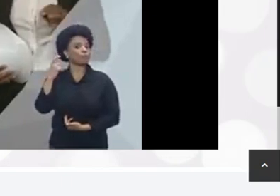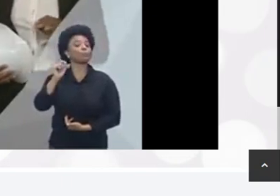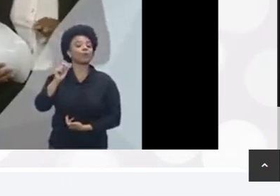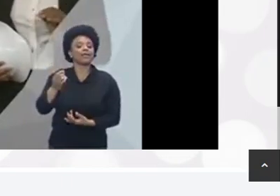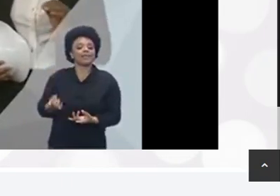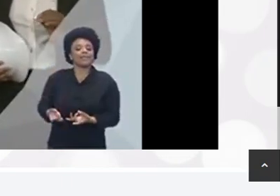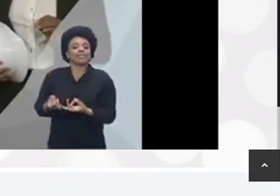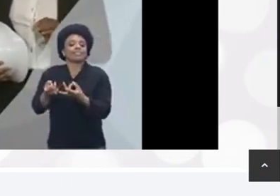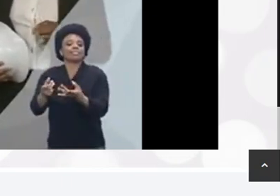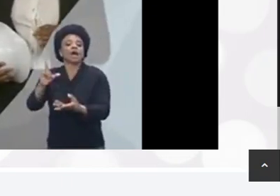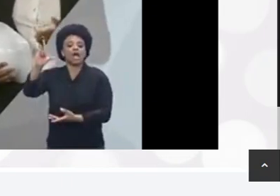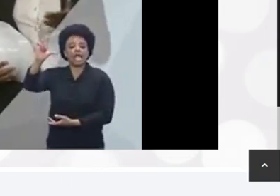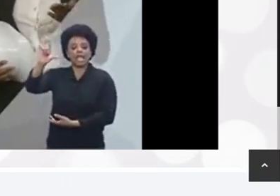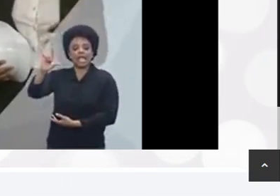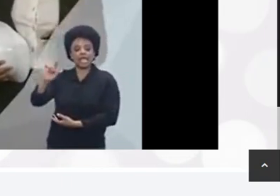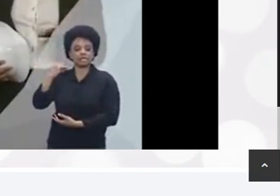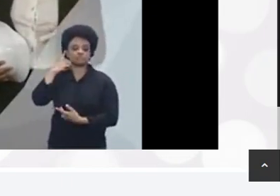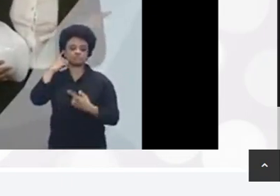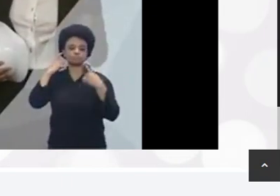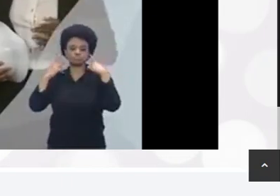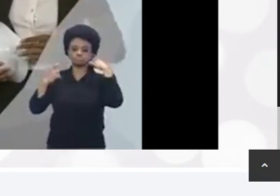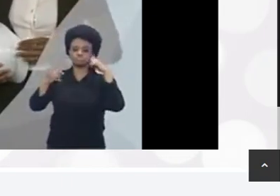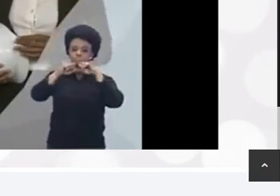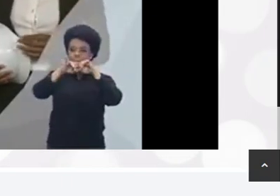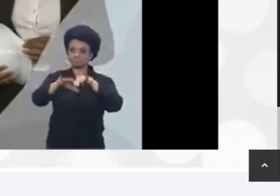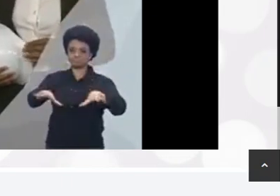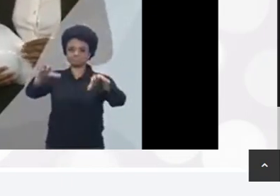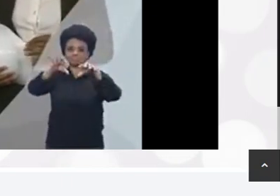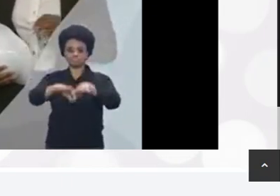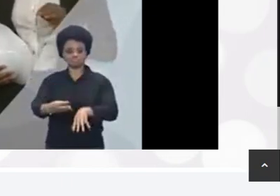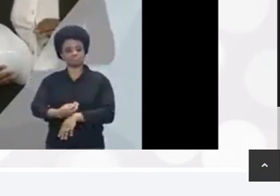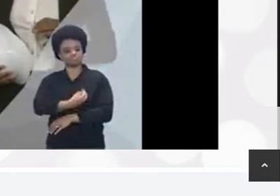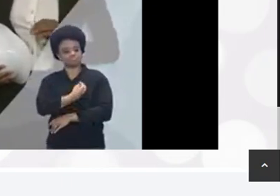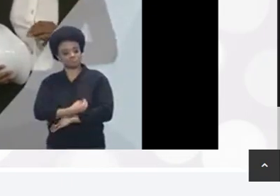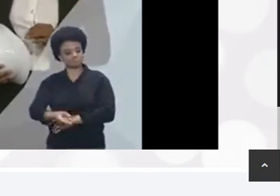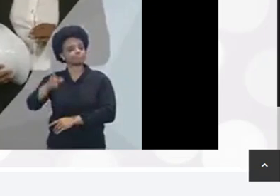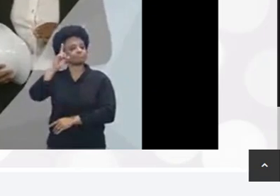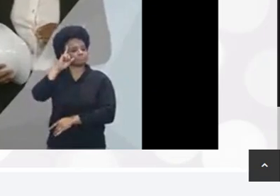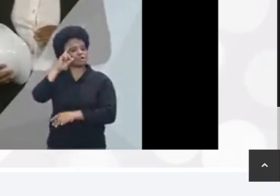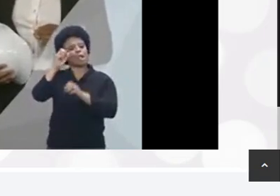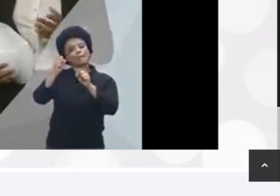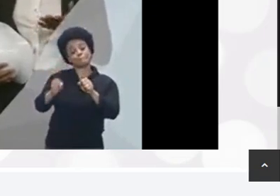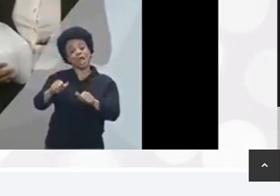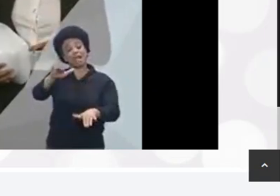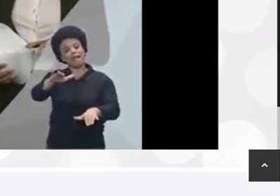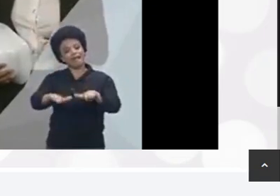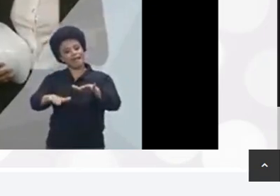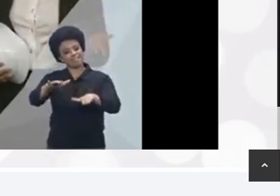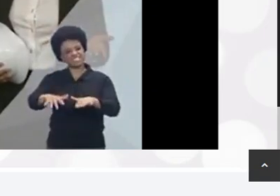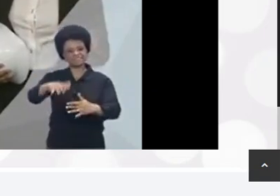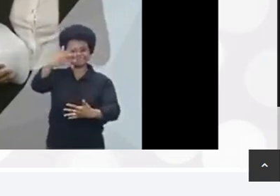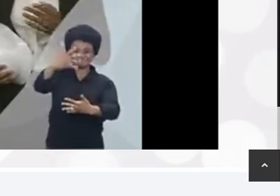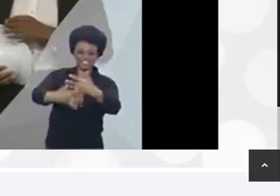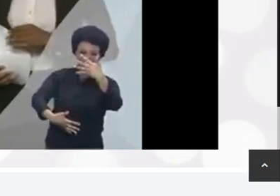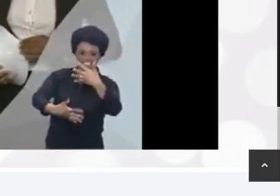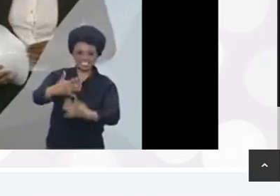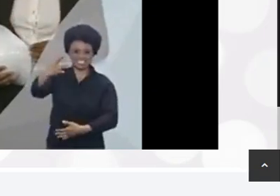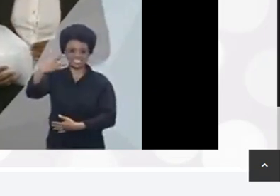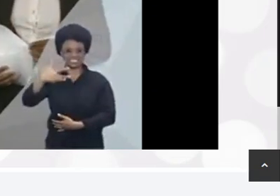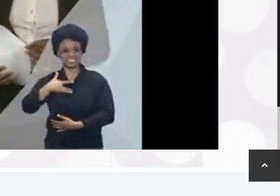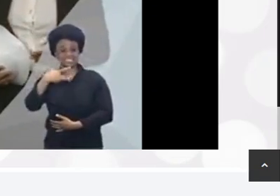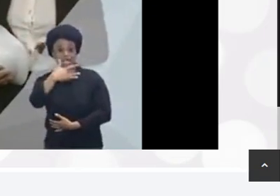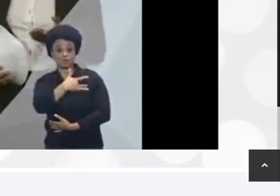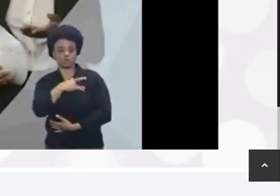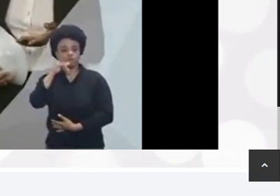proporciona a redução dos ruídos que são propagados no dia a dia e que podem muitas vezes causar distúrbios à saúde e ao